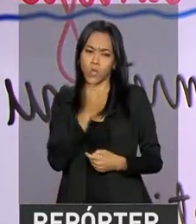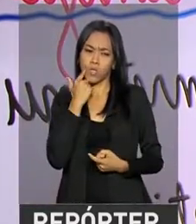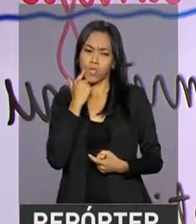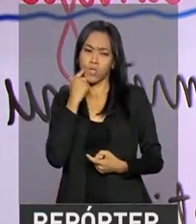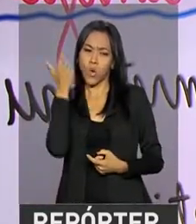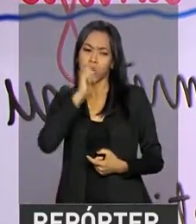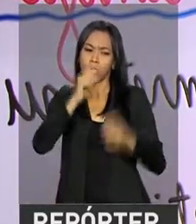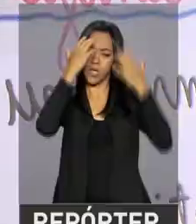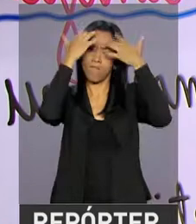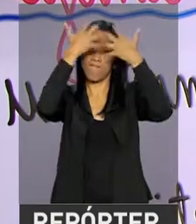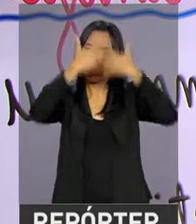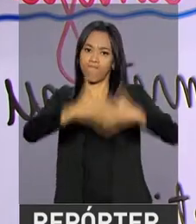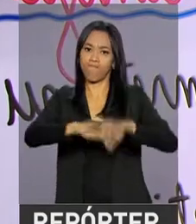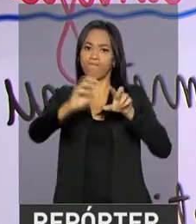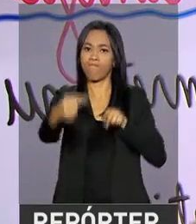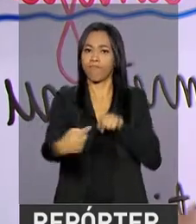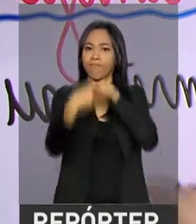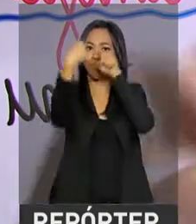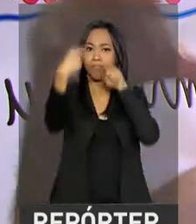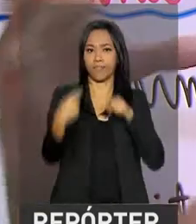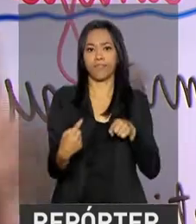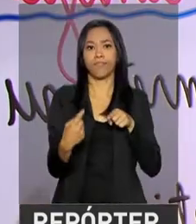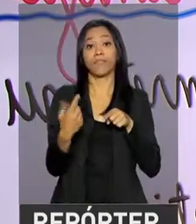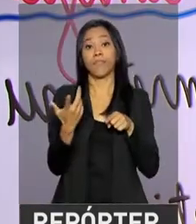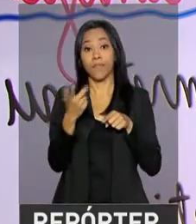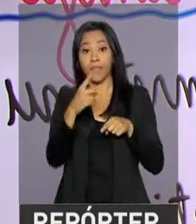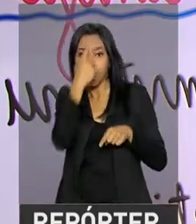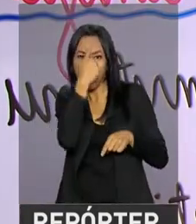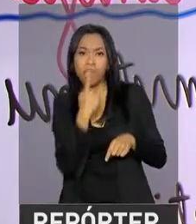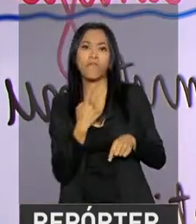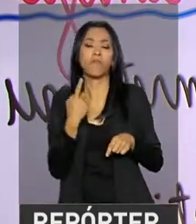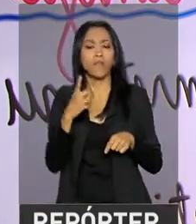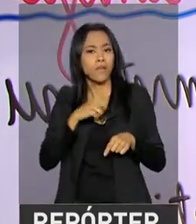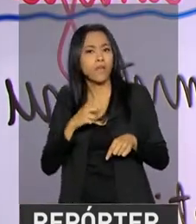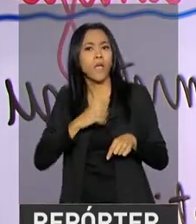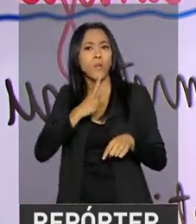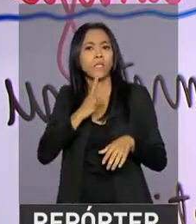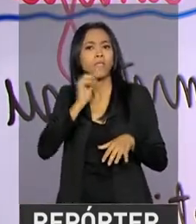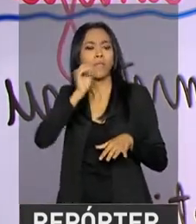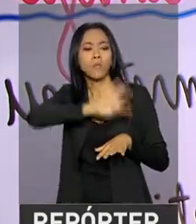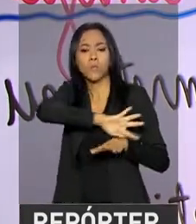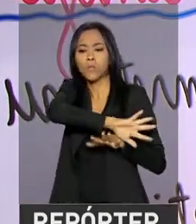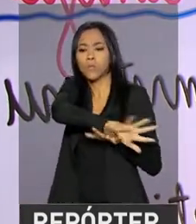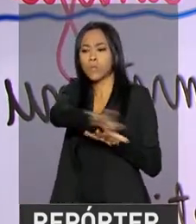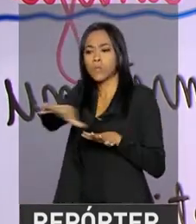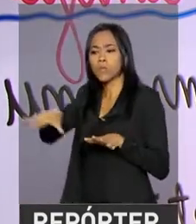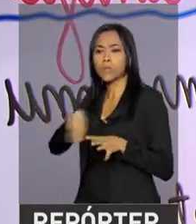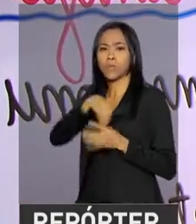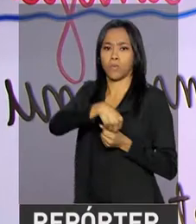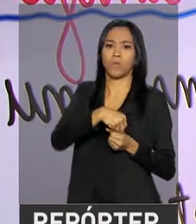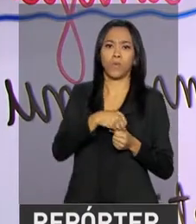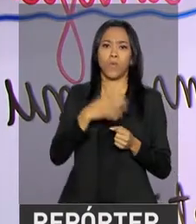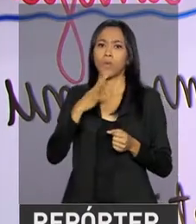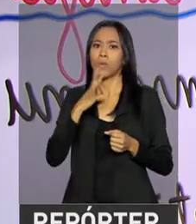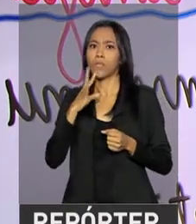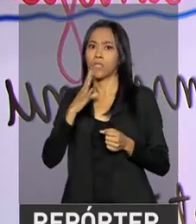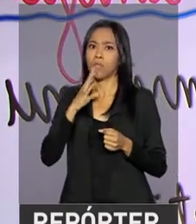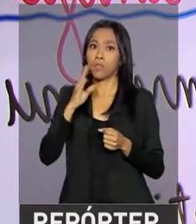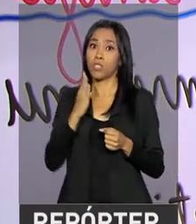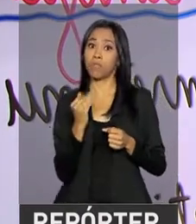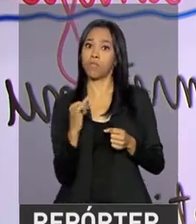completar o perfil da abin é do profissional que tenha a compreensão de um todo que ele tenha compreensão de terrorismo compensam de